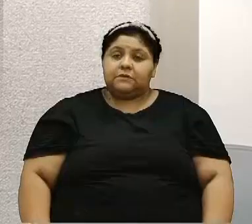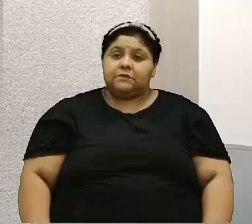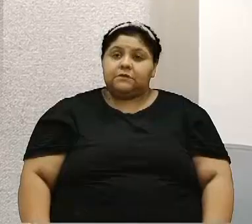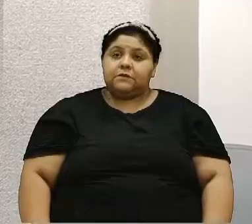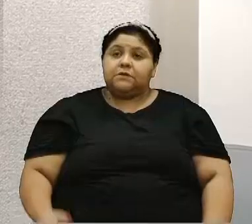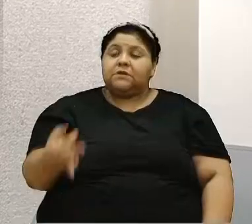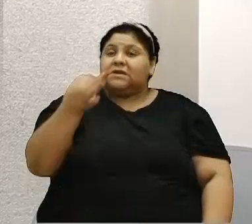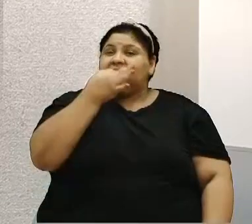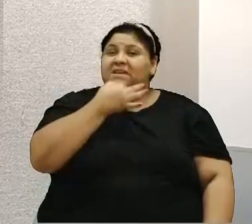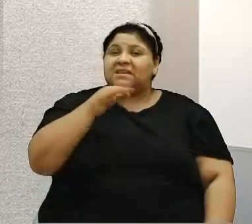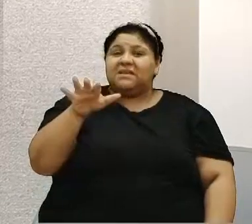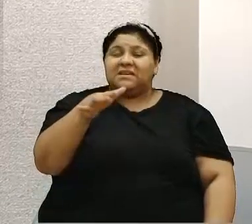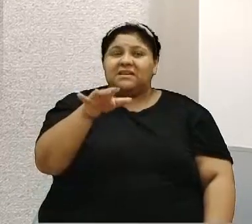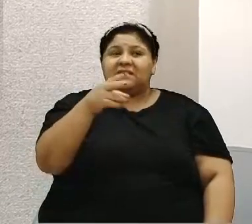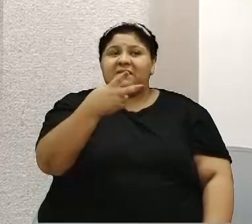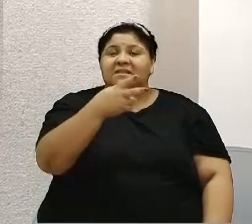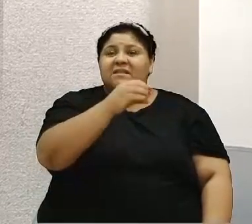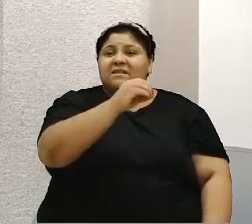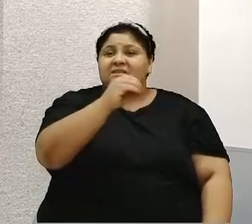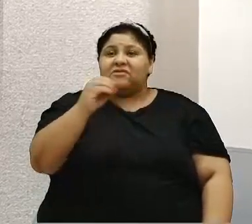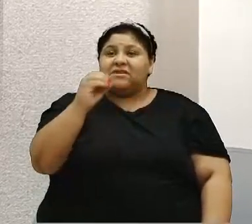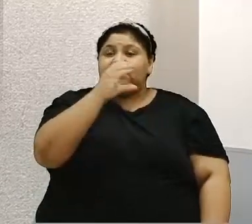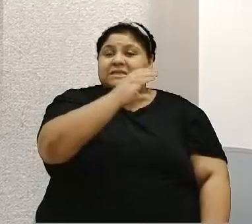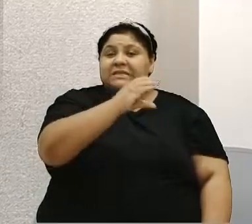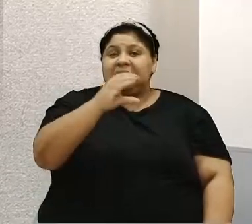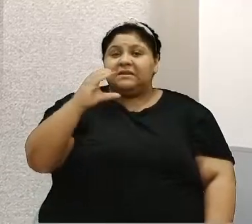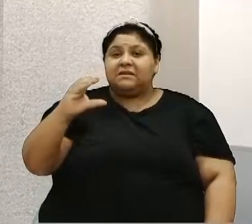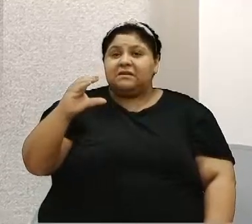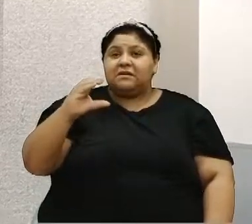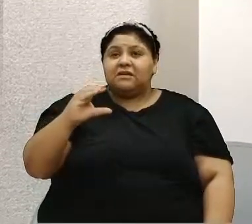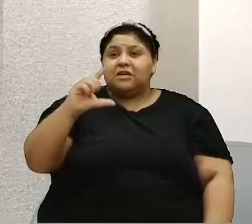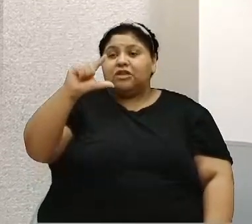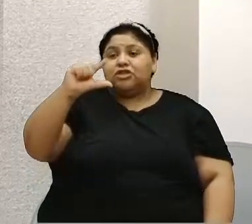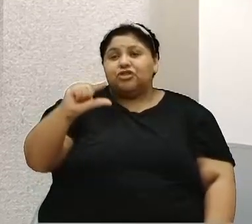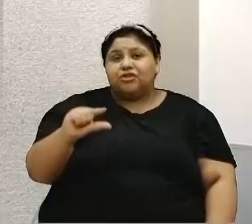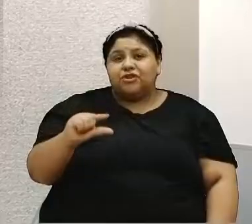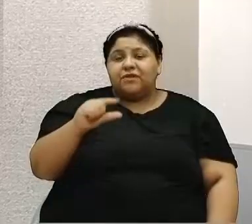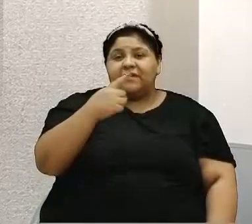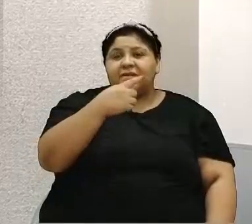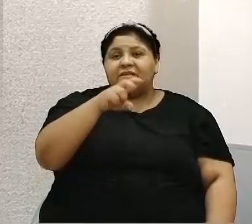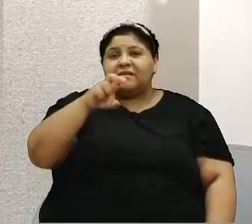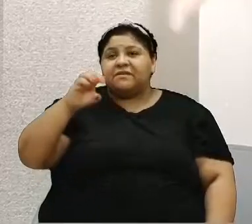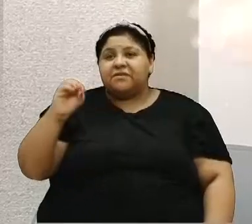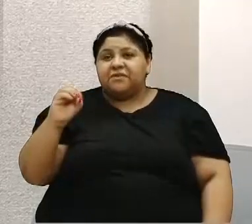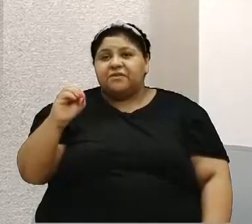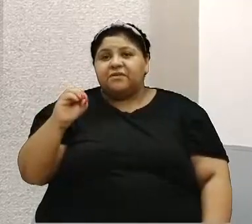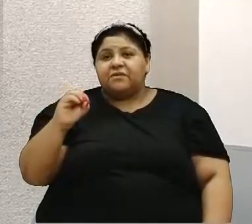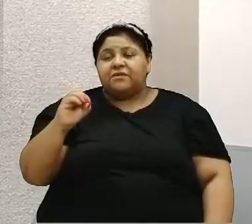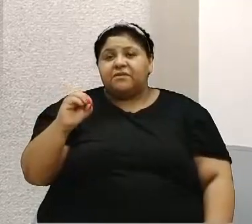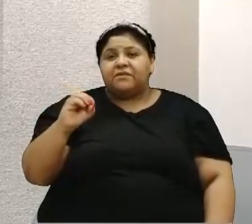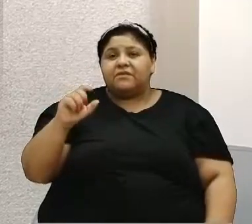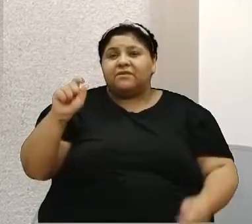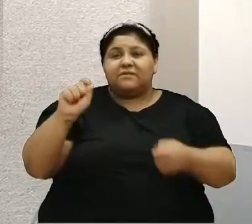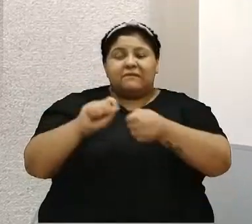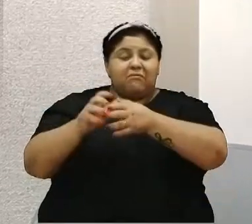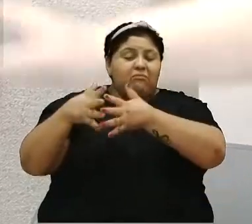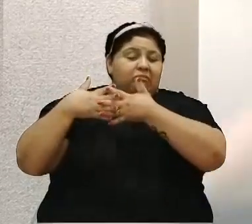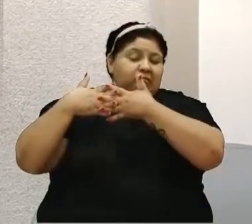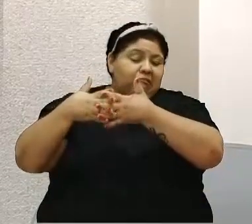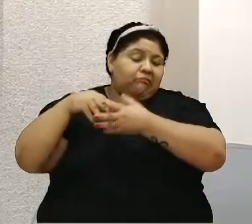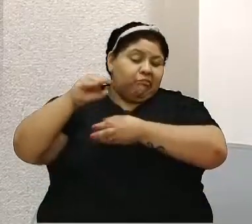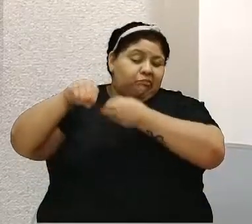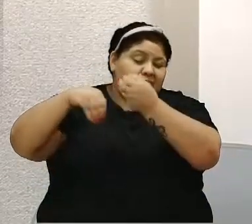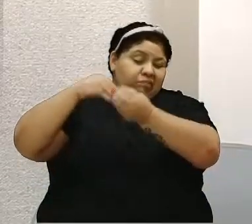Caxias tinha em torno de 200 cargos de confiança, reduziu para 150 e fez toda uma laúza pela